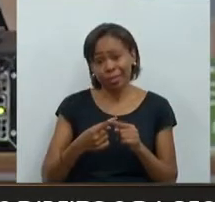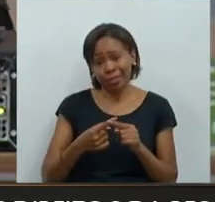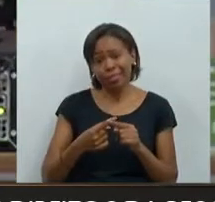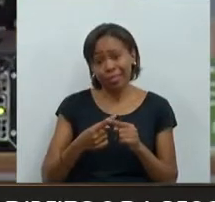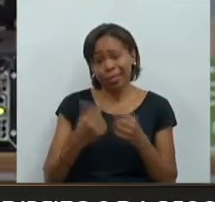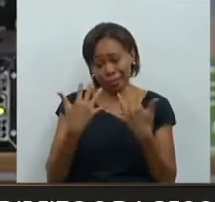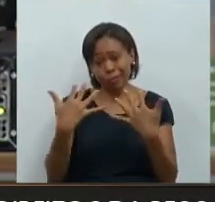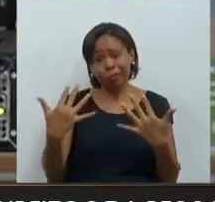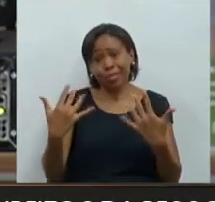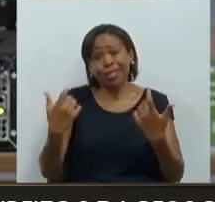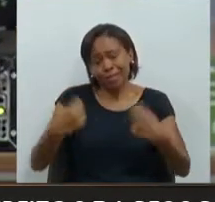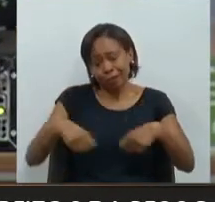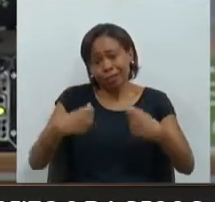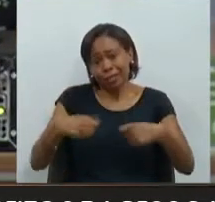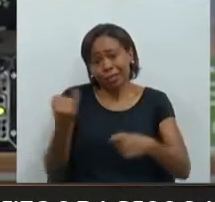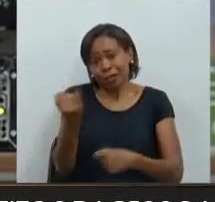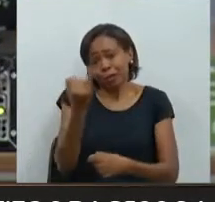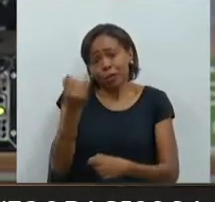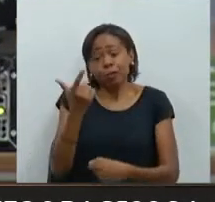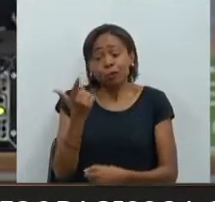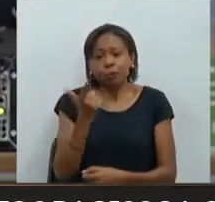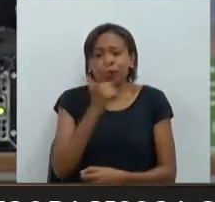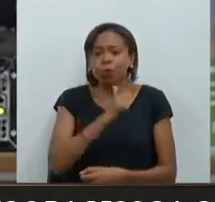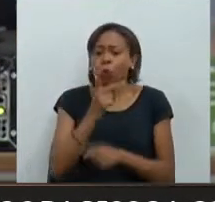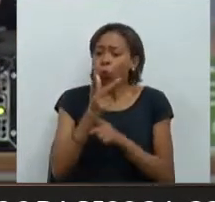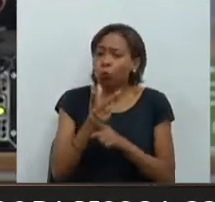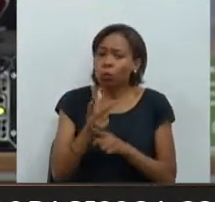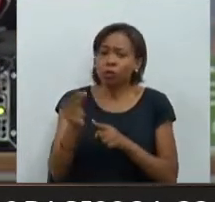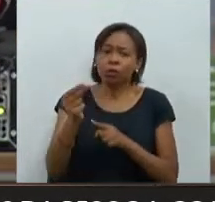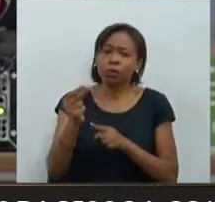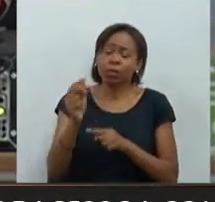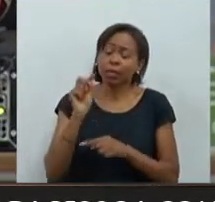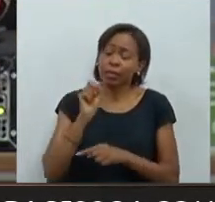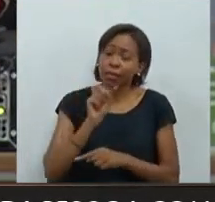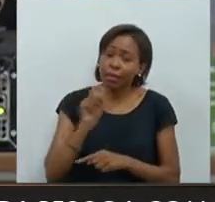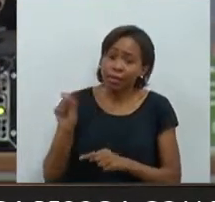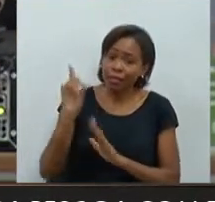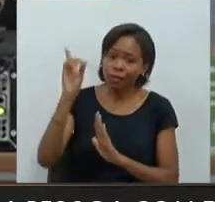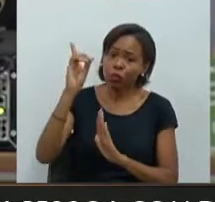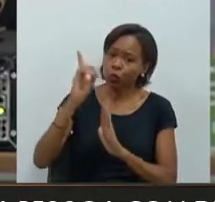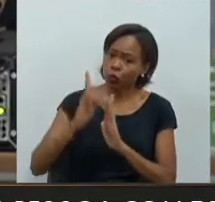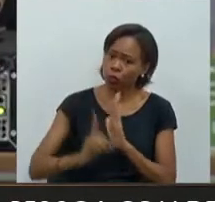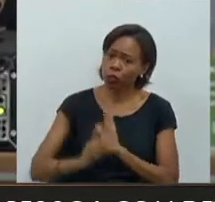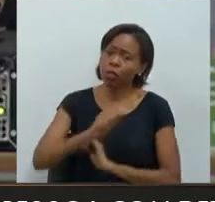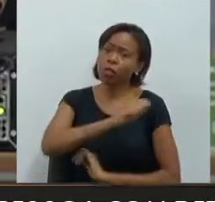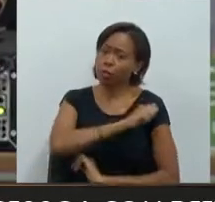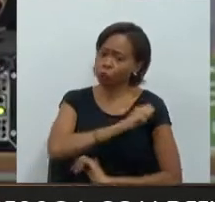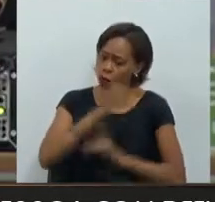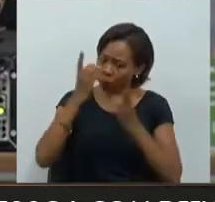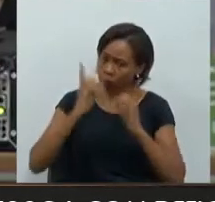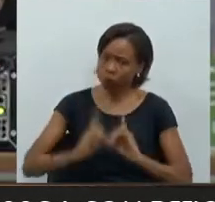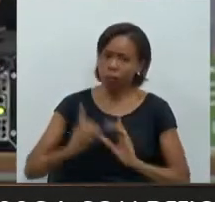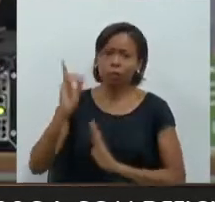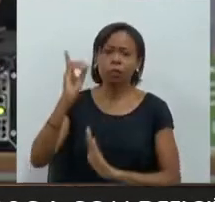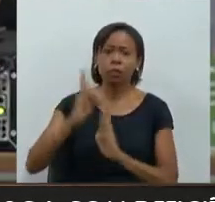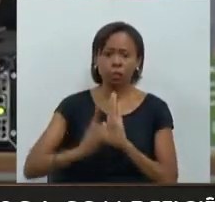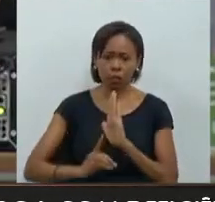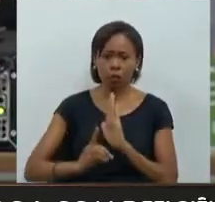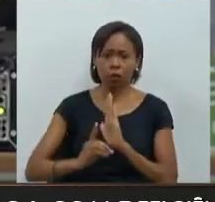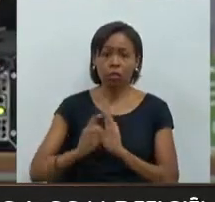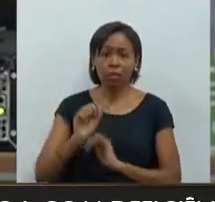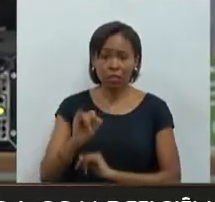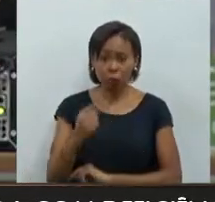nós conseguimos o que a gente, o que eles têm direito. O que eles têm. Porque se um